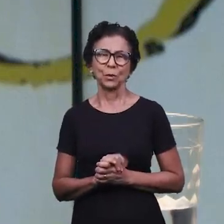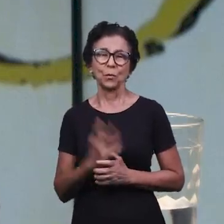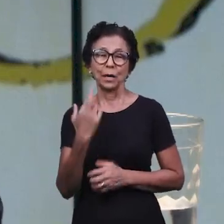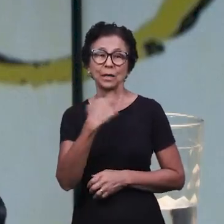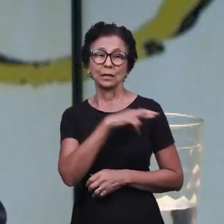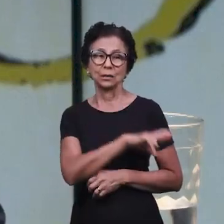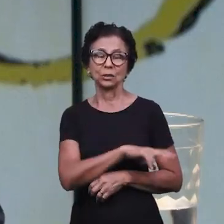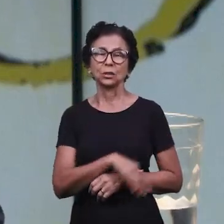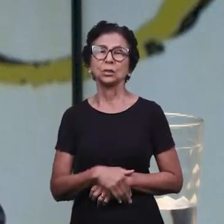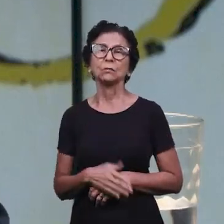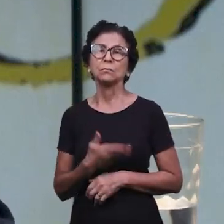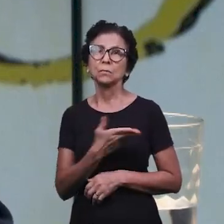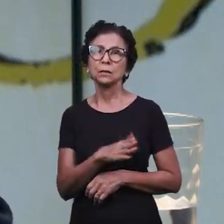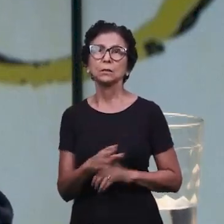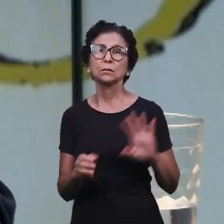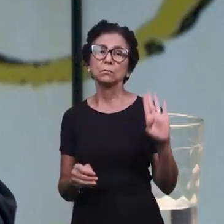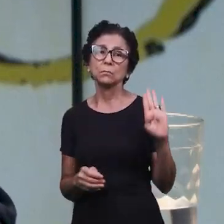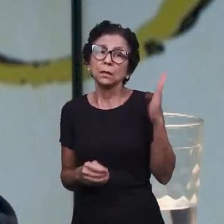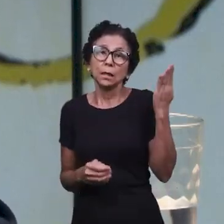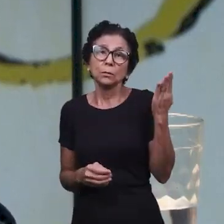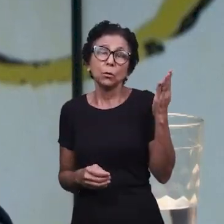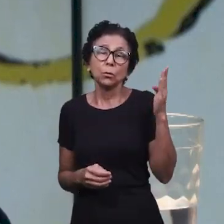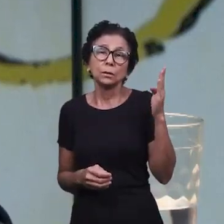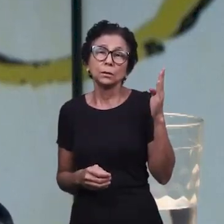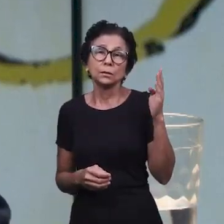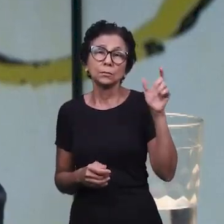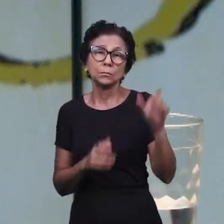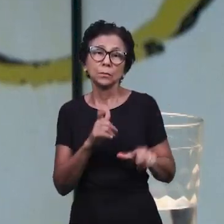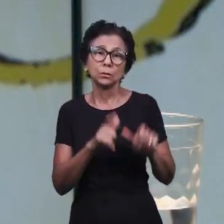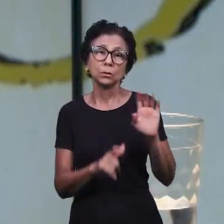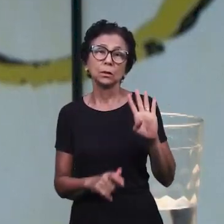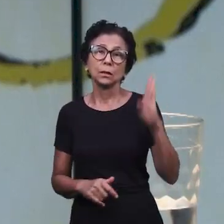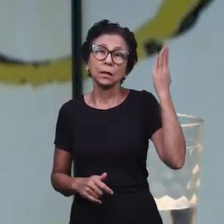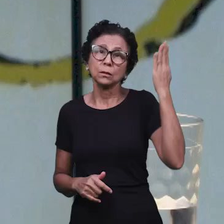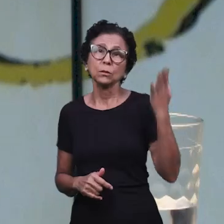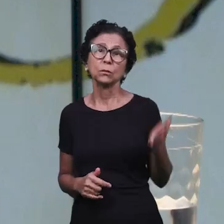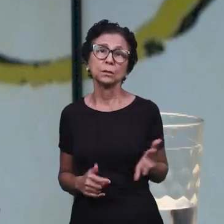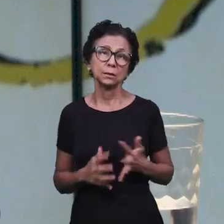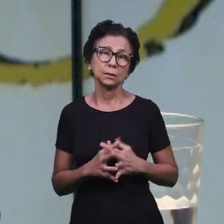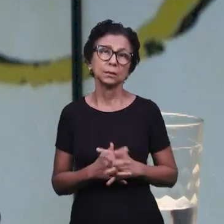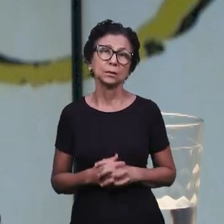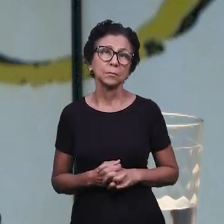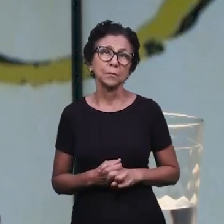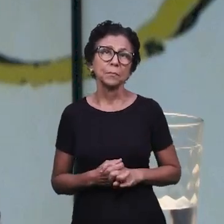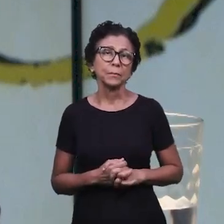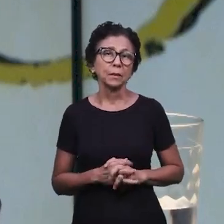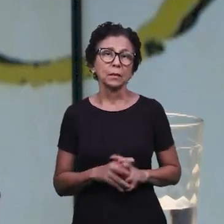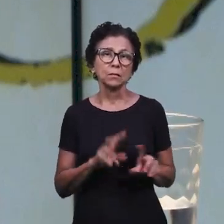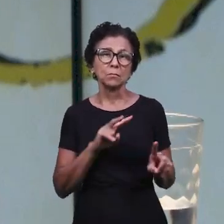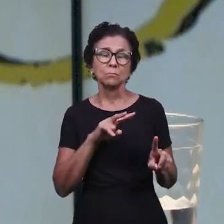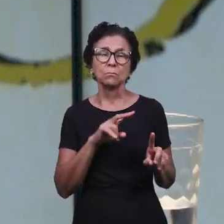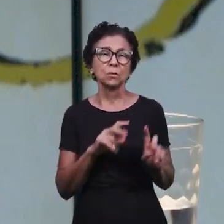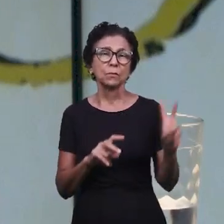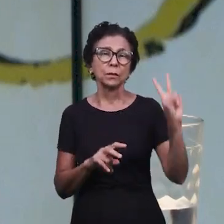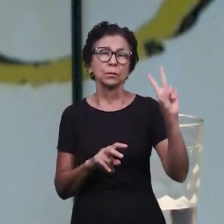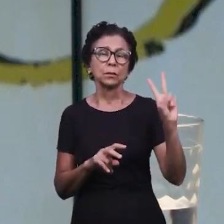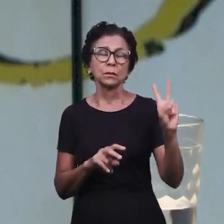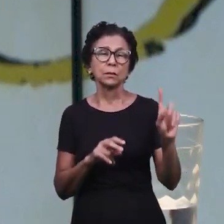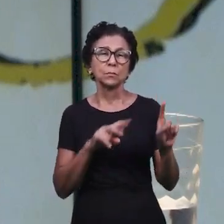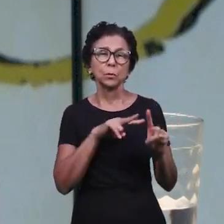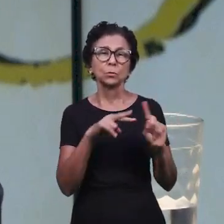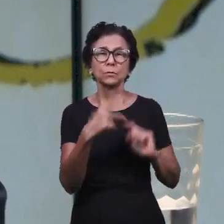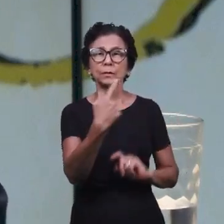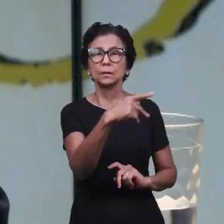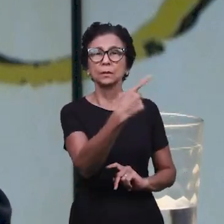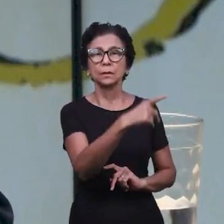eles valorizam a religião, valorizam o ponto de vista deles. Então, na noite em que Jesus foi traído, aquela noite ali, ele